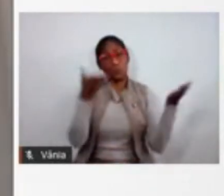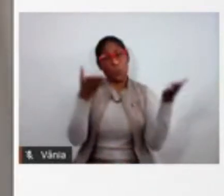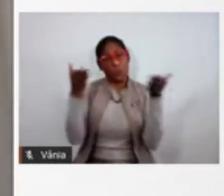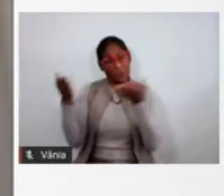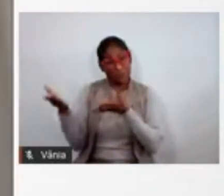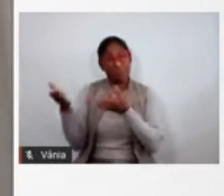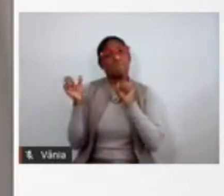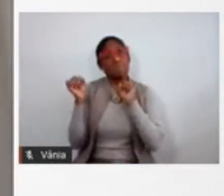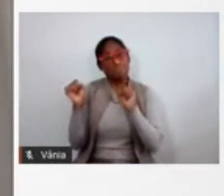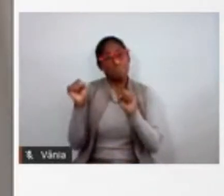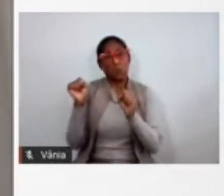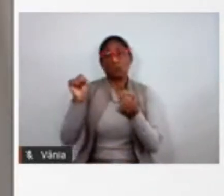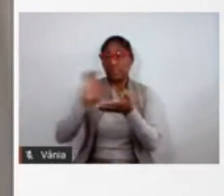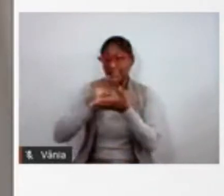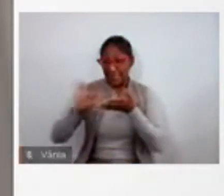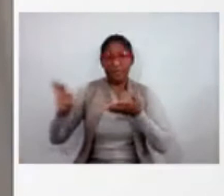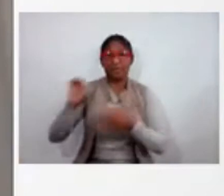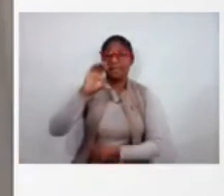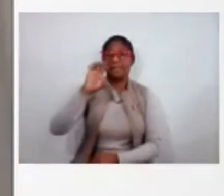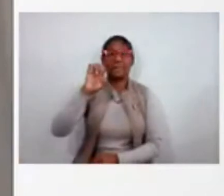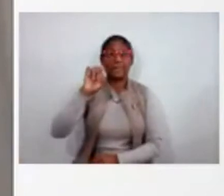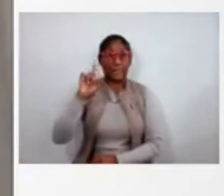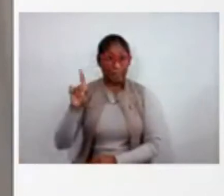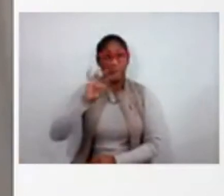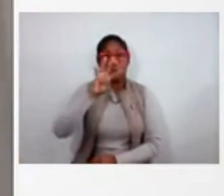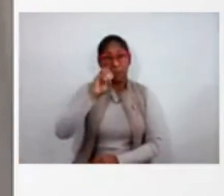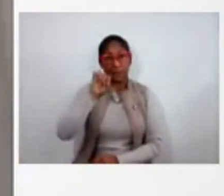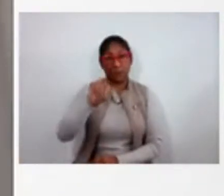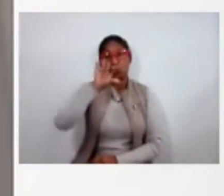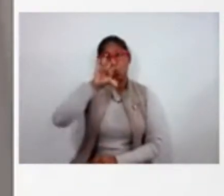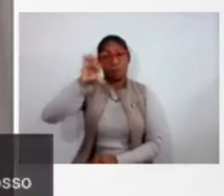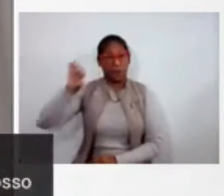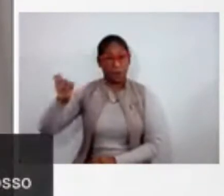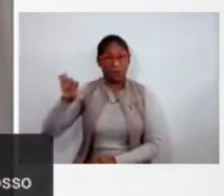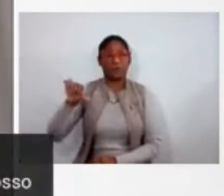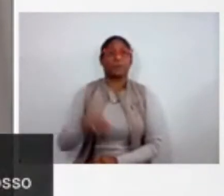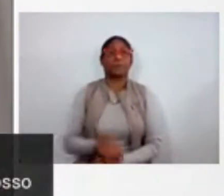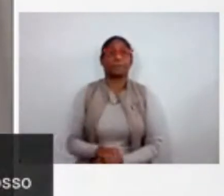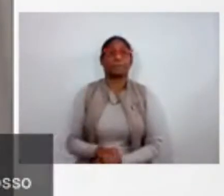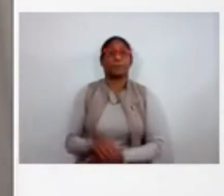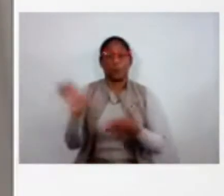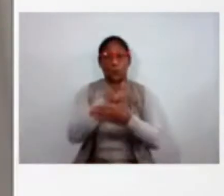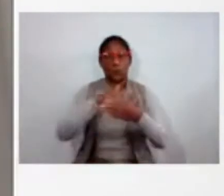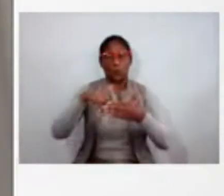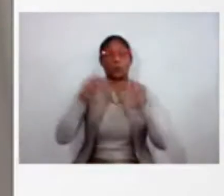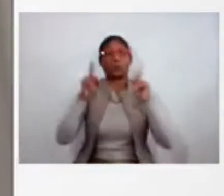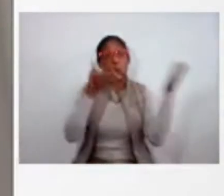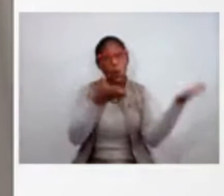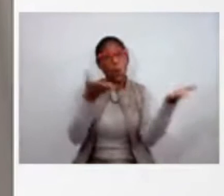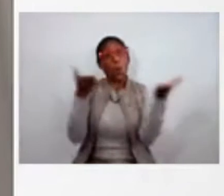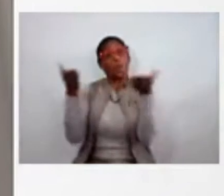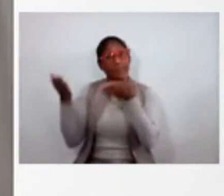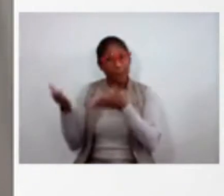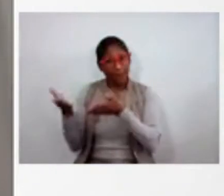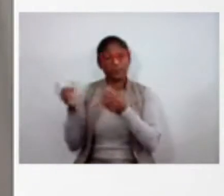fazer a inscrição lá, mandando o seu CEP para o 40199, como está todo mundo convidado aqui também a